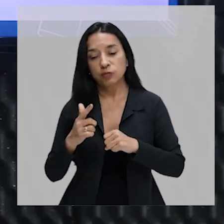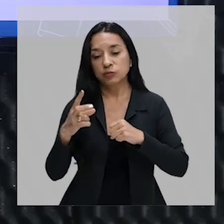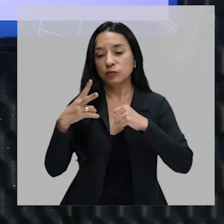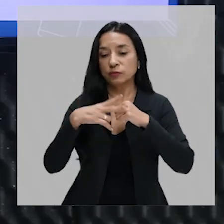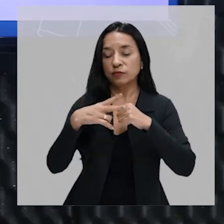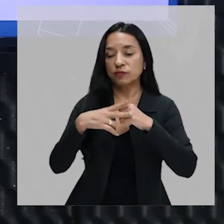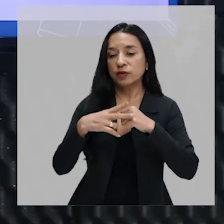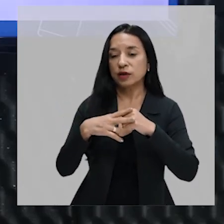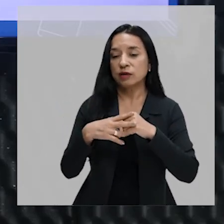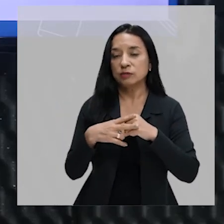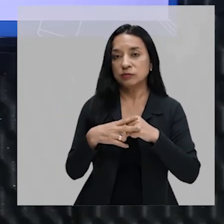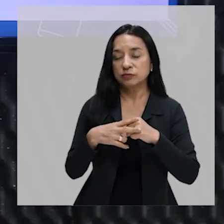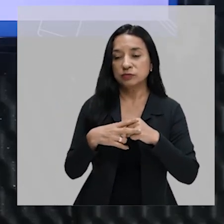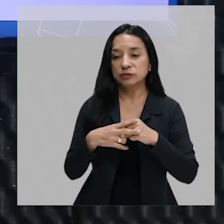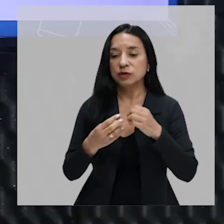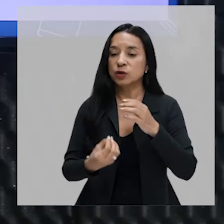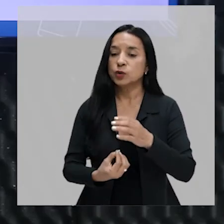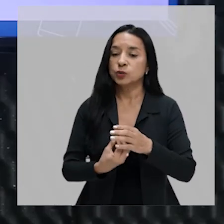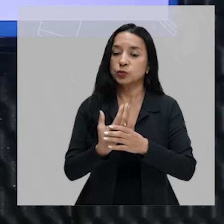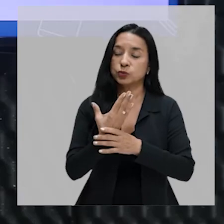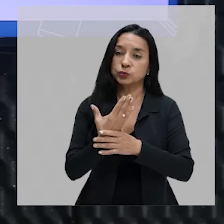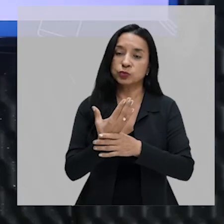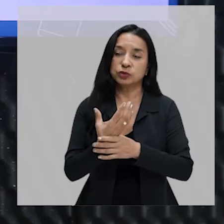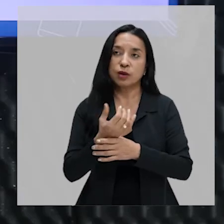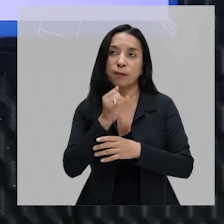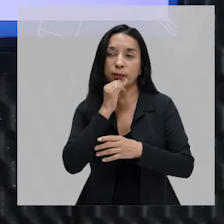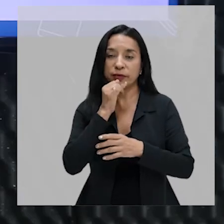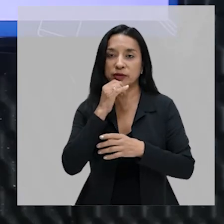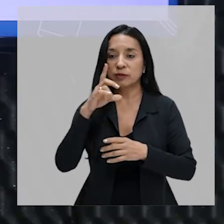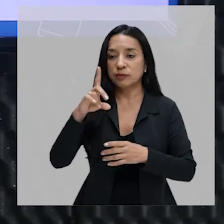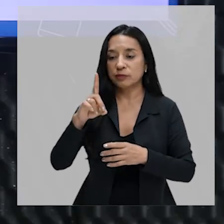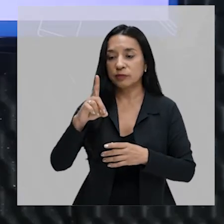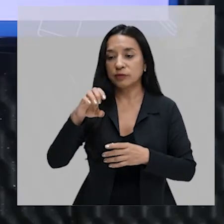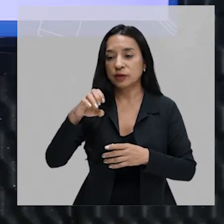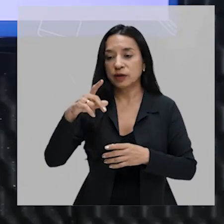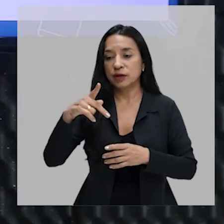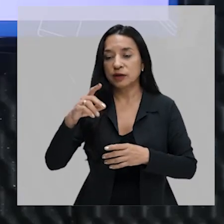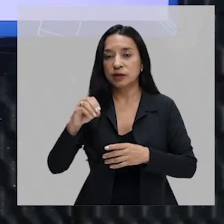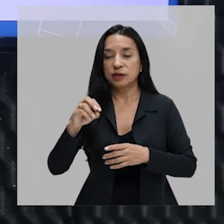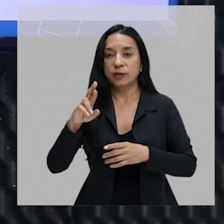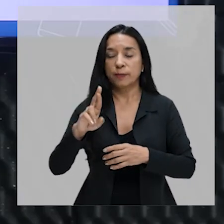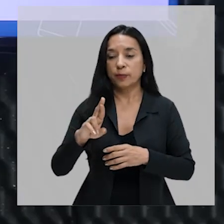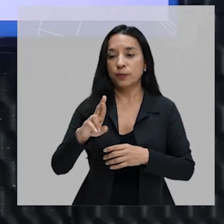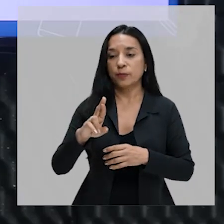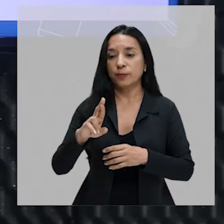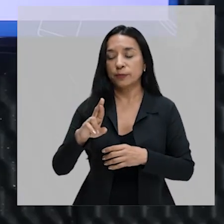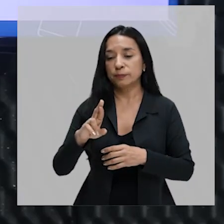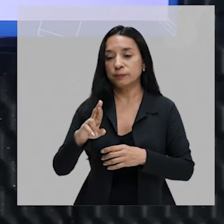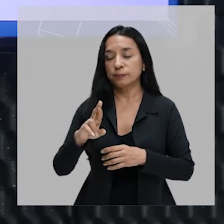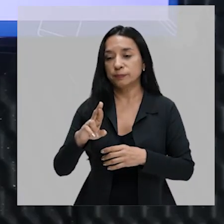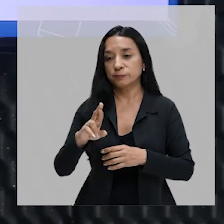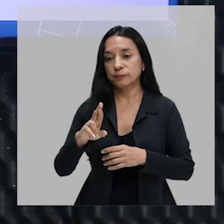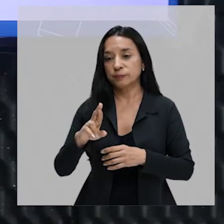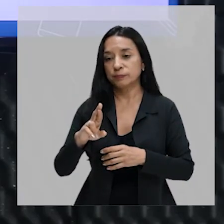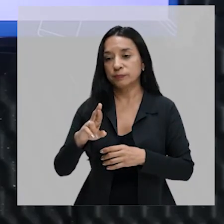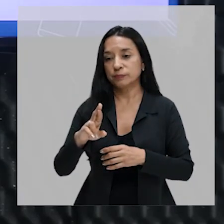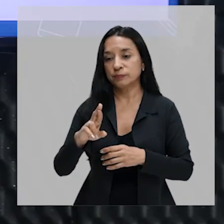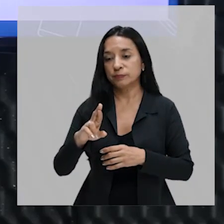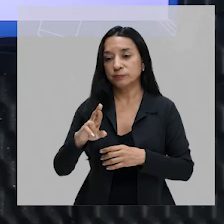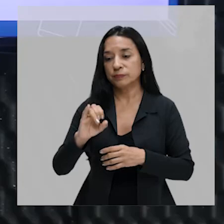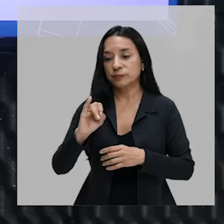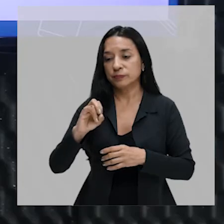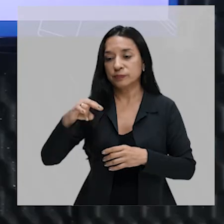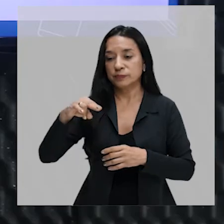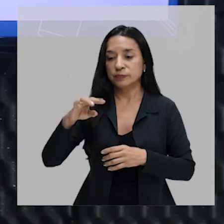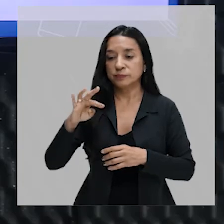depor, que deriva de por, o verbo intervir,